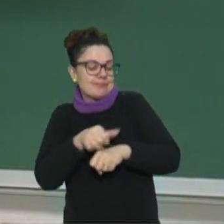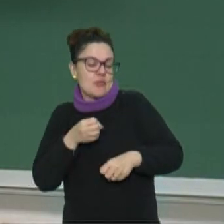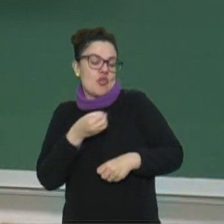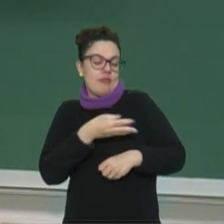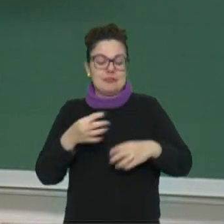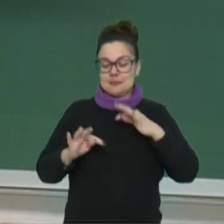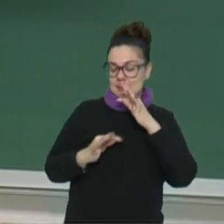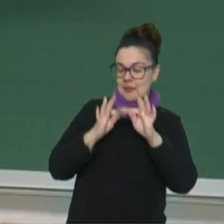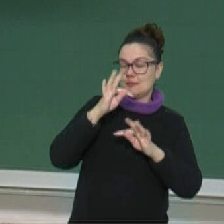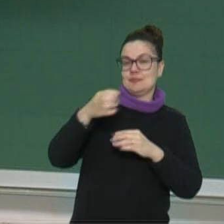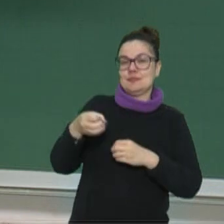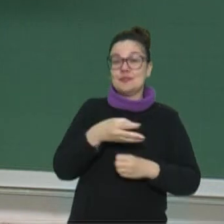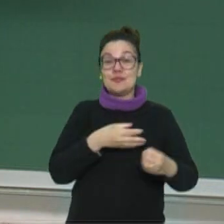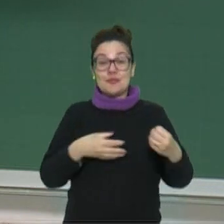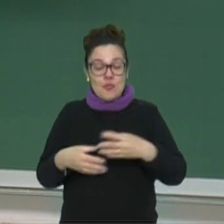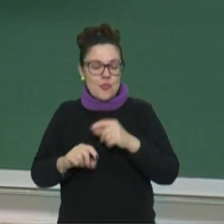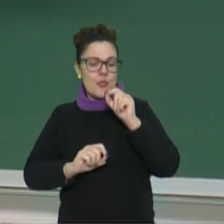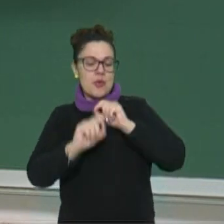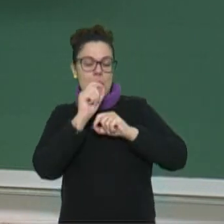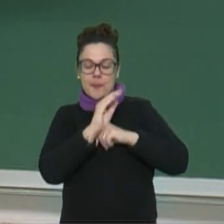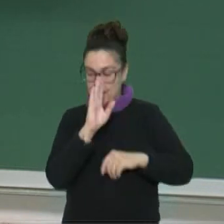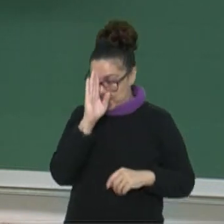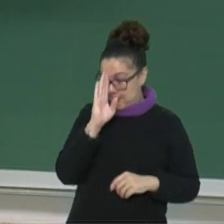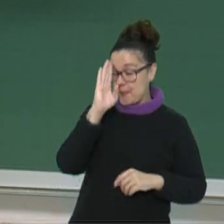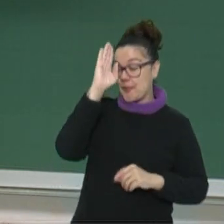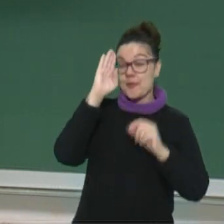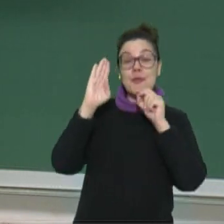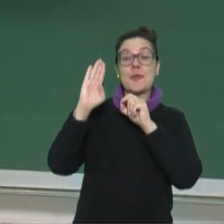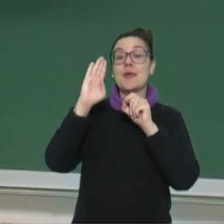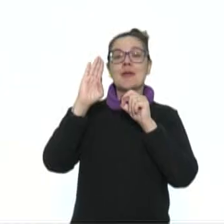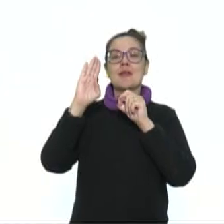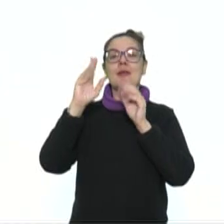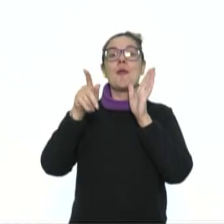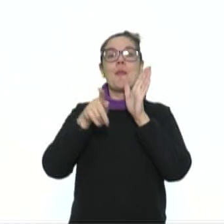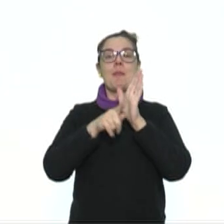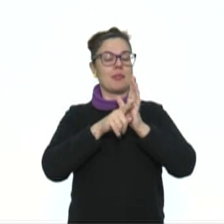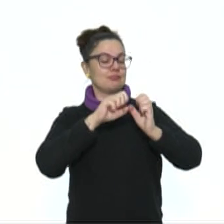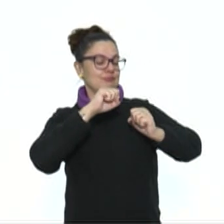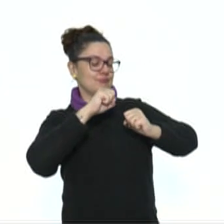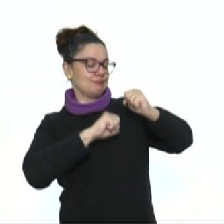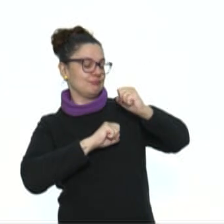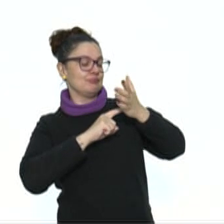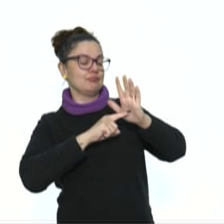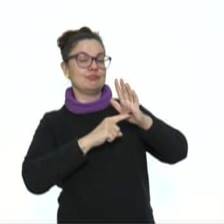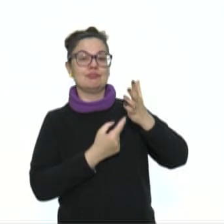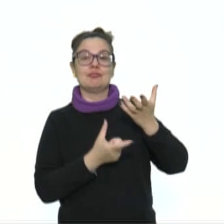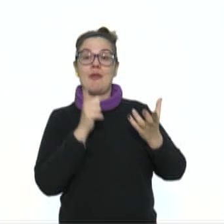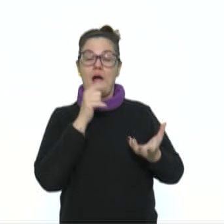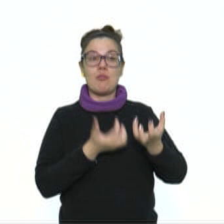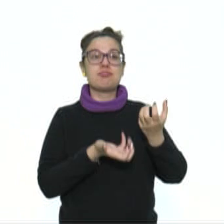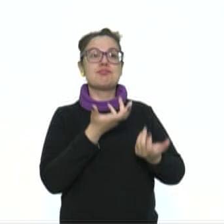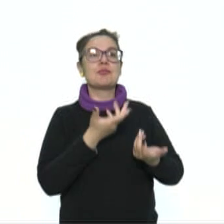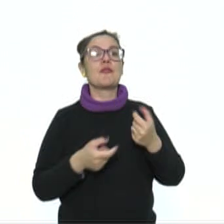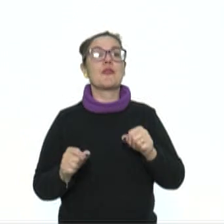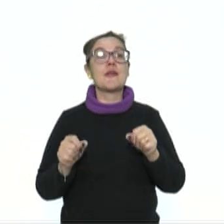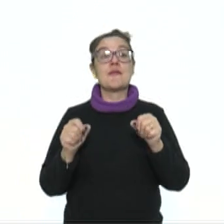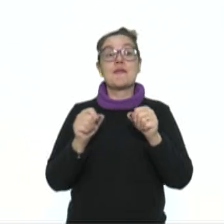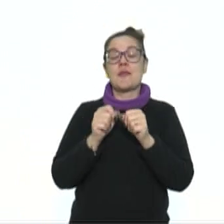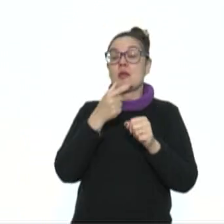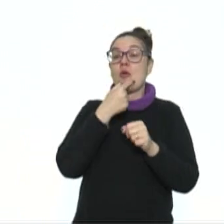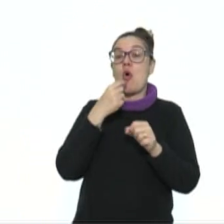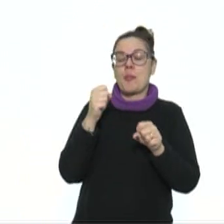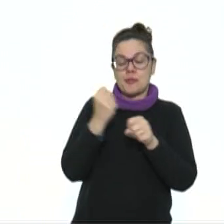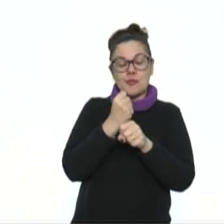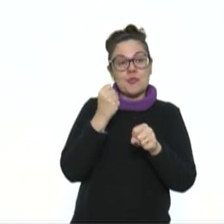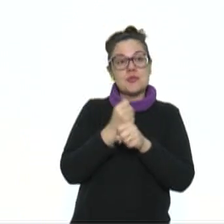novas tecnologias. E o grande ícone disso aí vai ser a máquina a vapor, criada por James Watt. Ela vai ser usada,